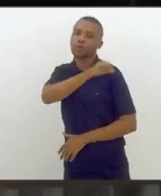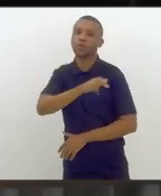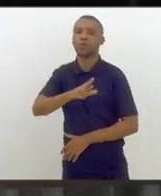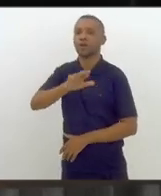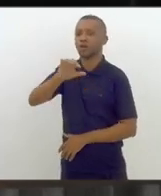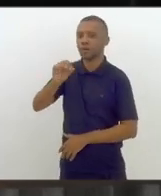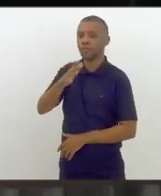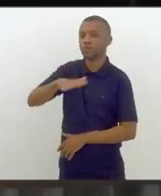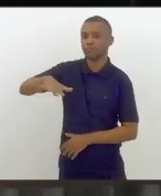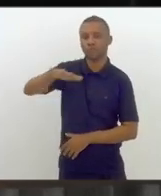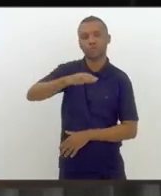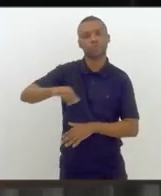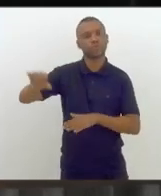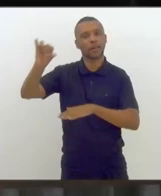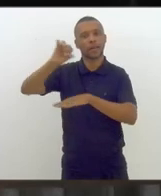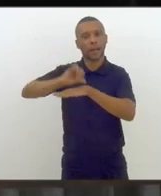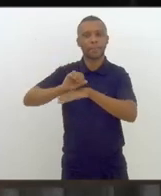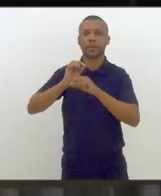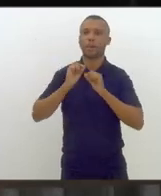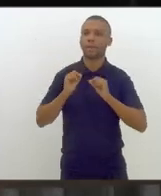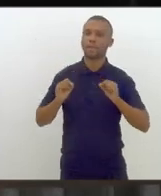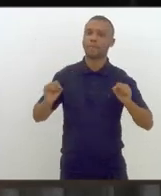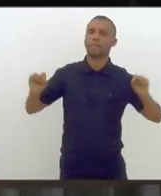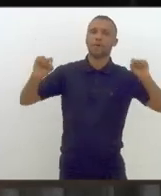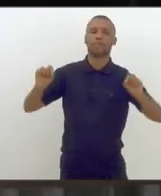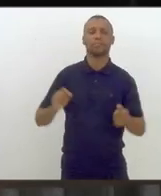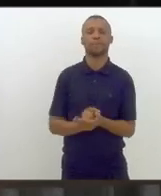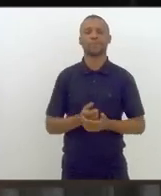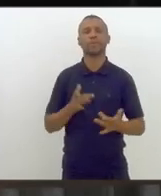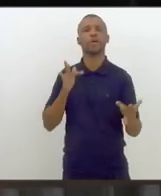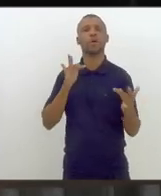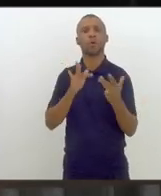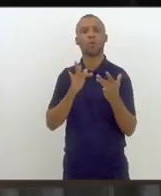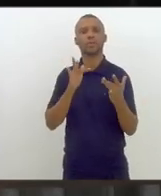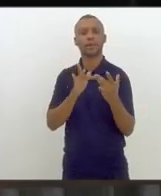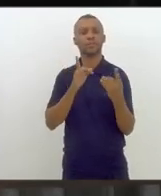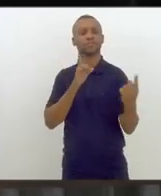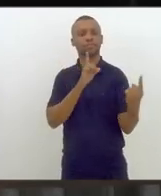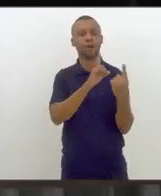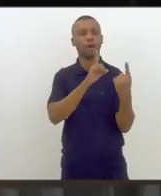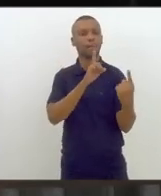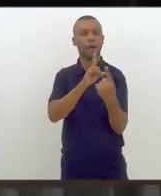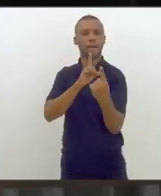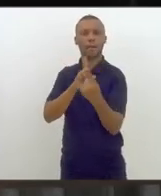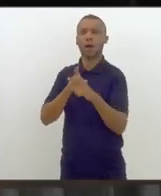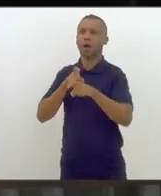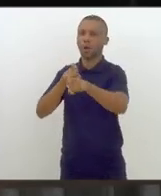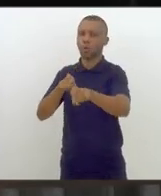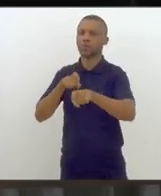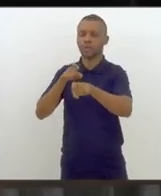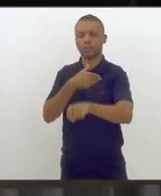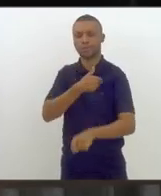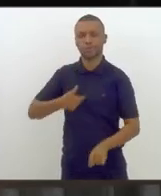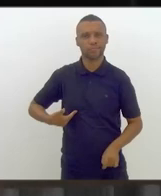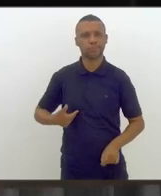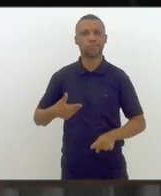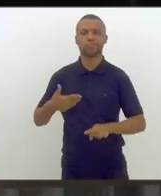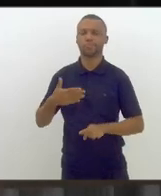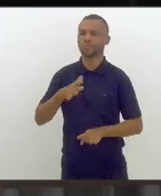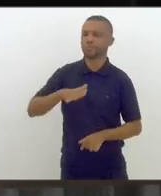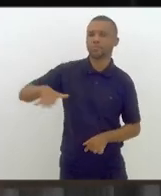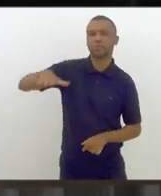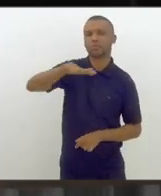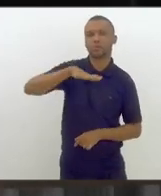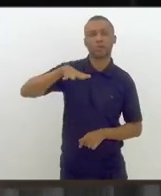região metropolitana, nas ruas e conversado com o interior do nosso estado, com os limites, né, que